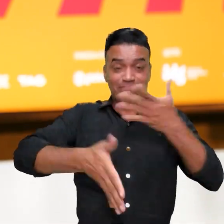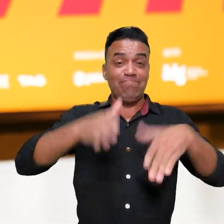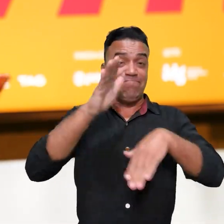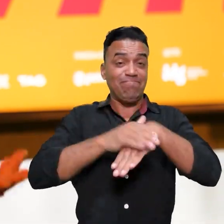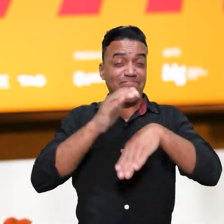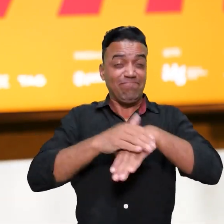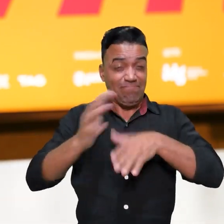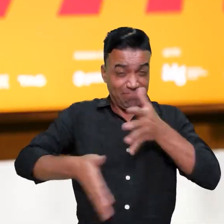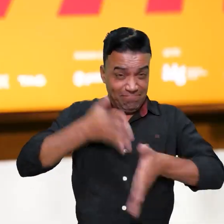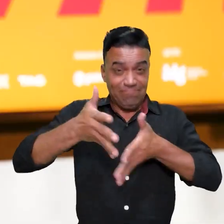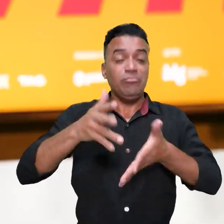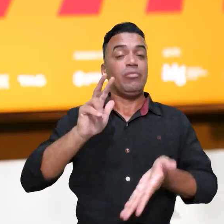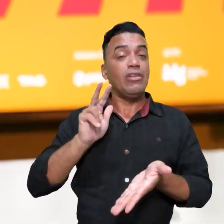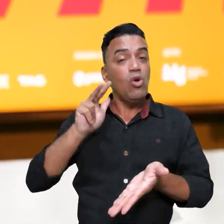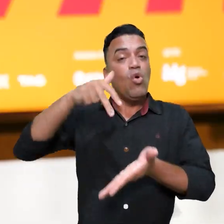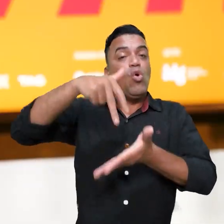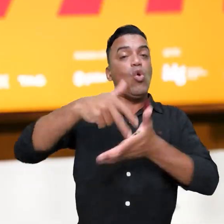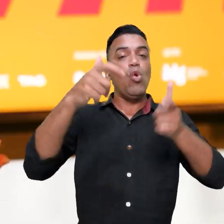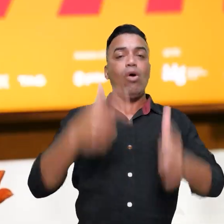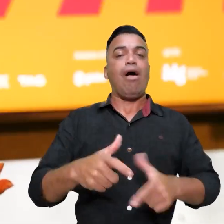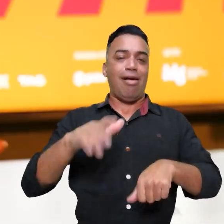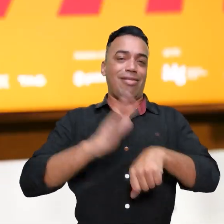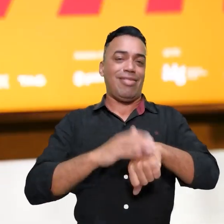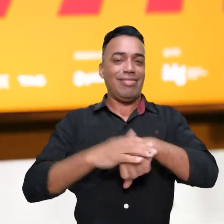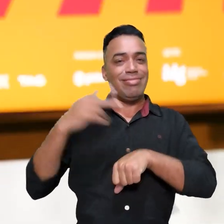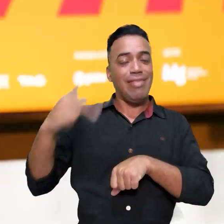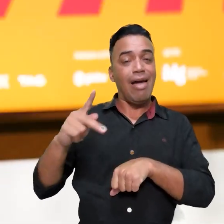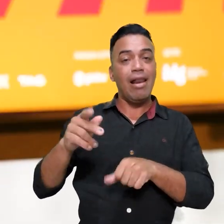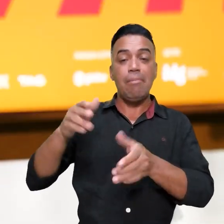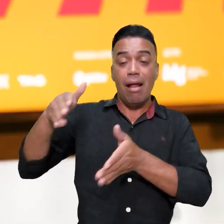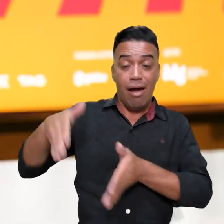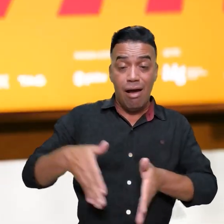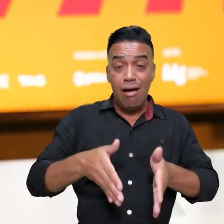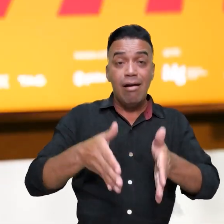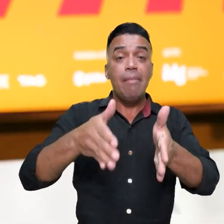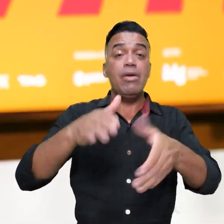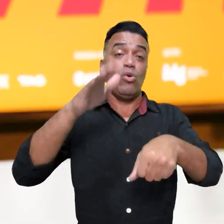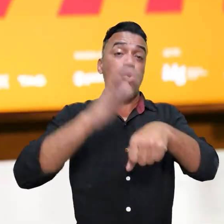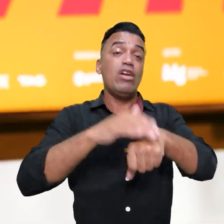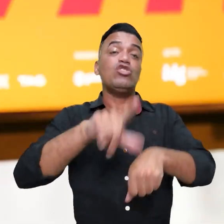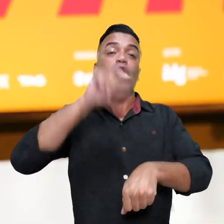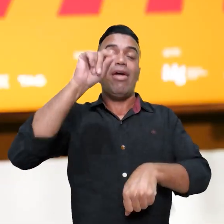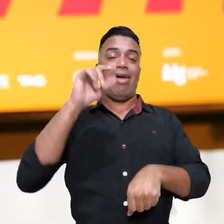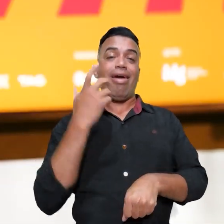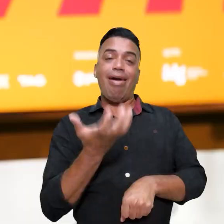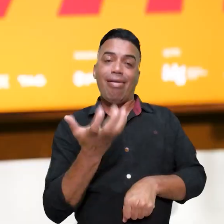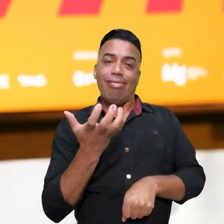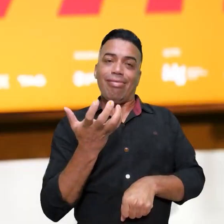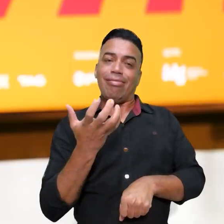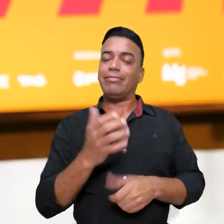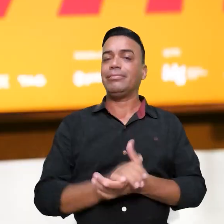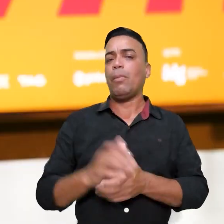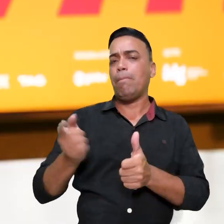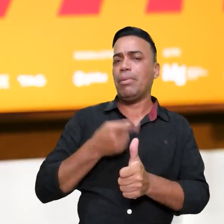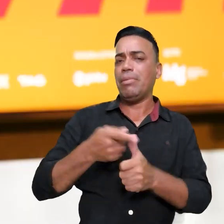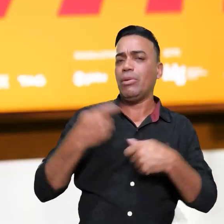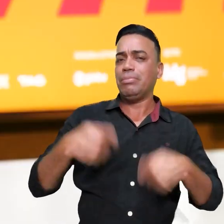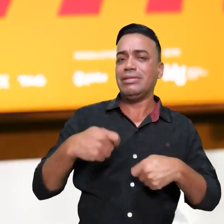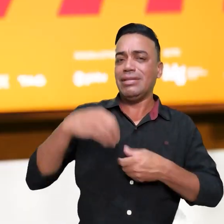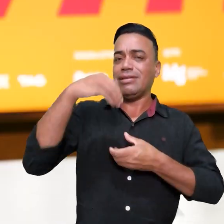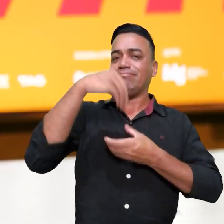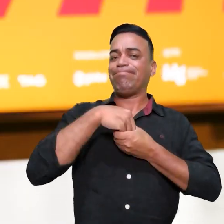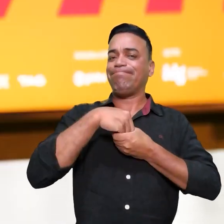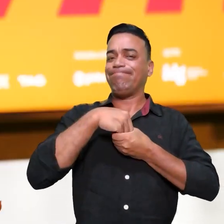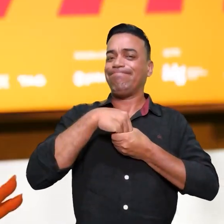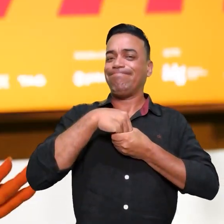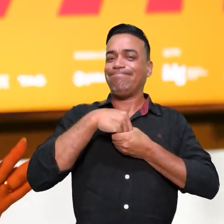ela conseguir a posição dela, para ela seguir por onde ela tem que seguir. Primeiro, ela precisa ir para